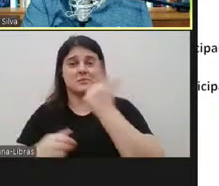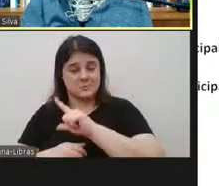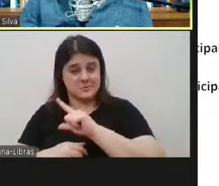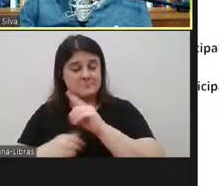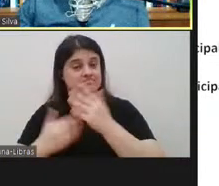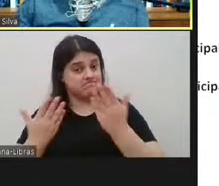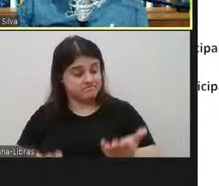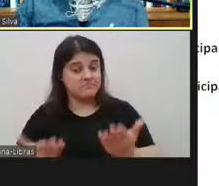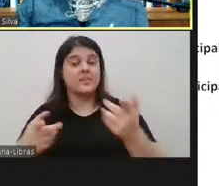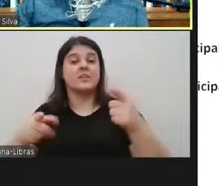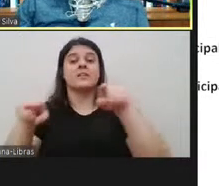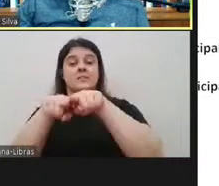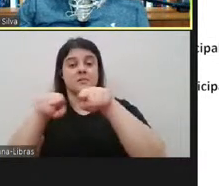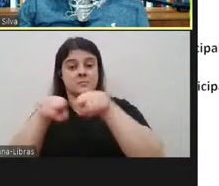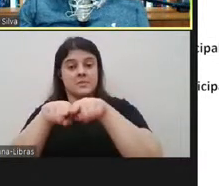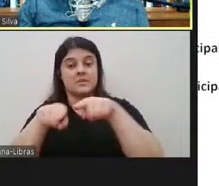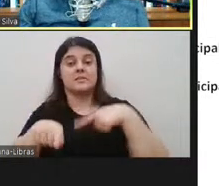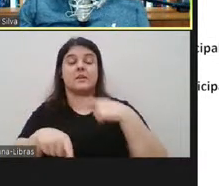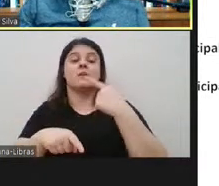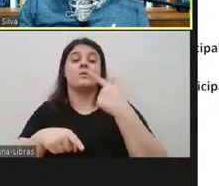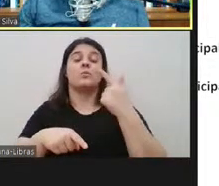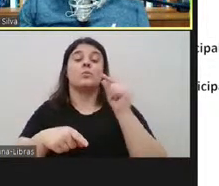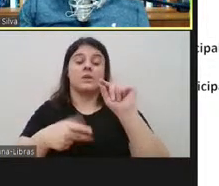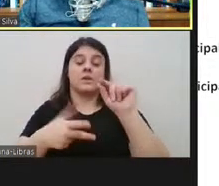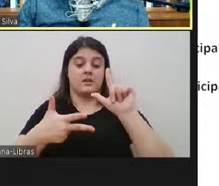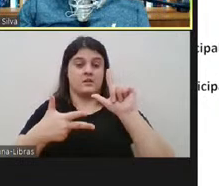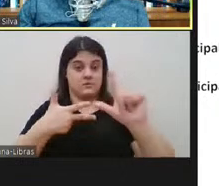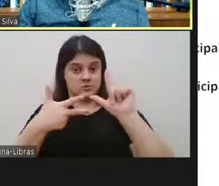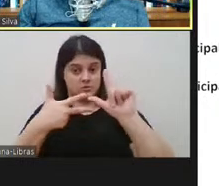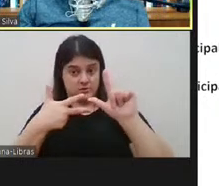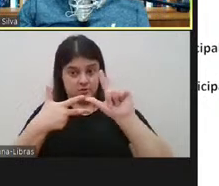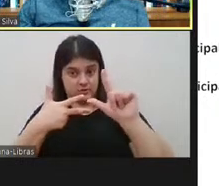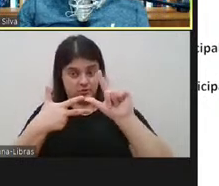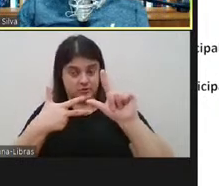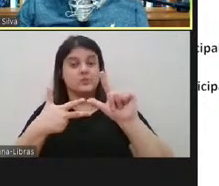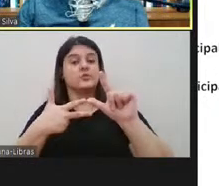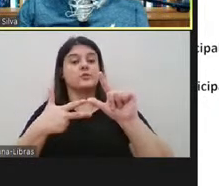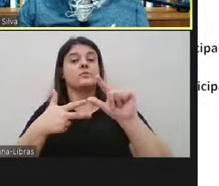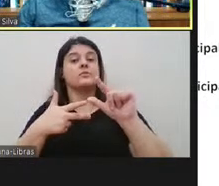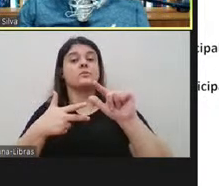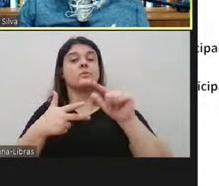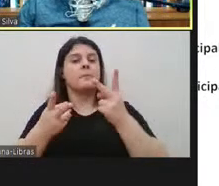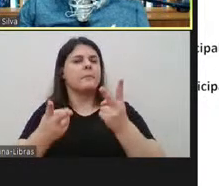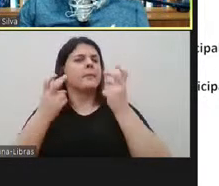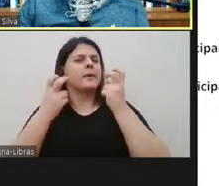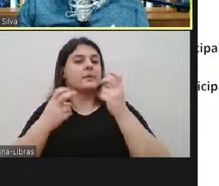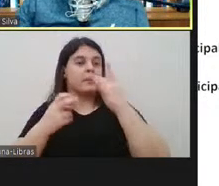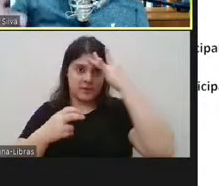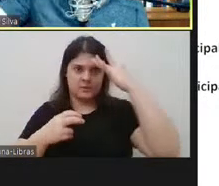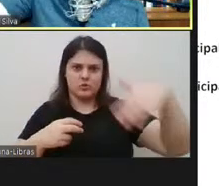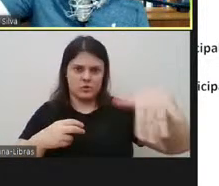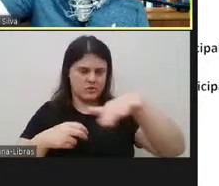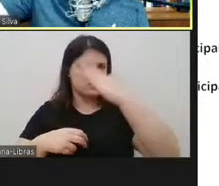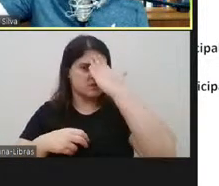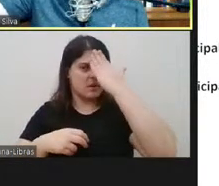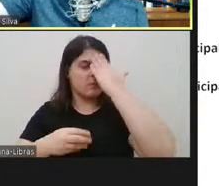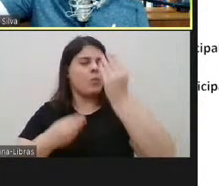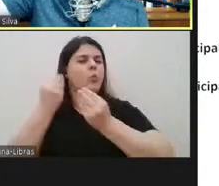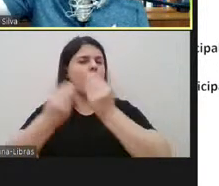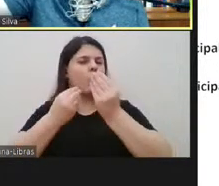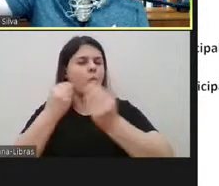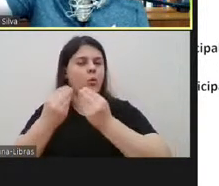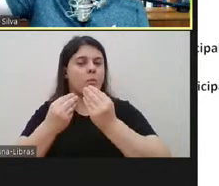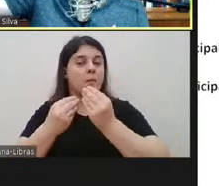imunizante da mesma forma nós temos um poder legislativo e via de regra é percebido pela população de